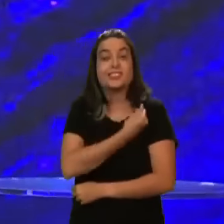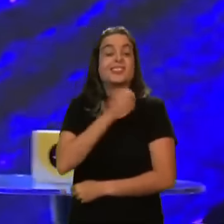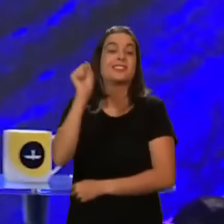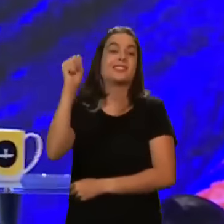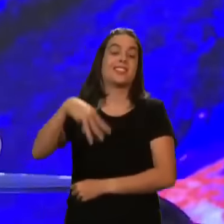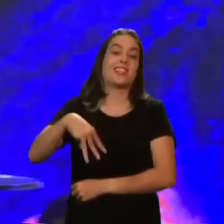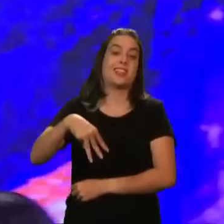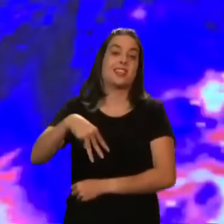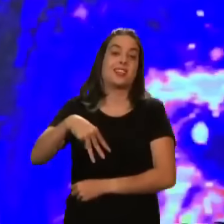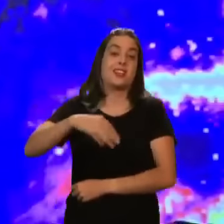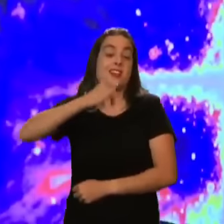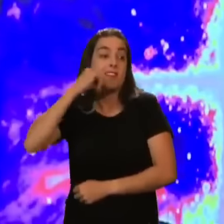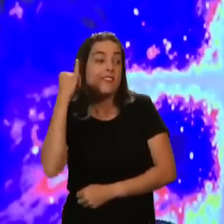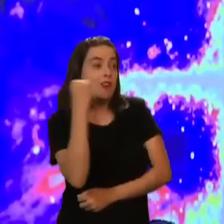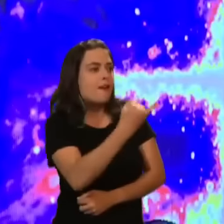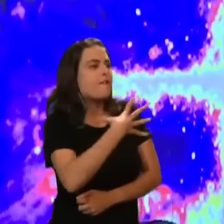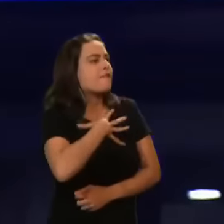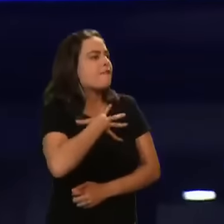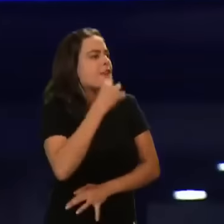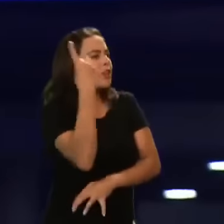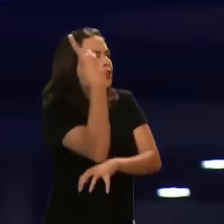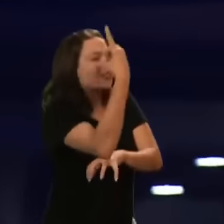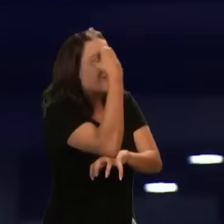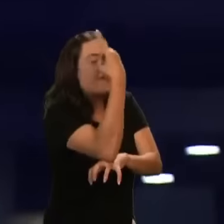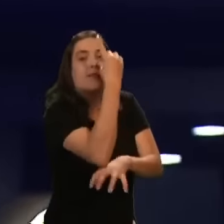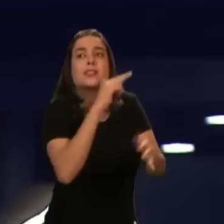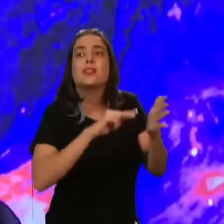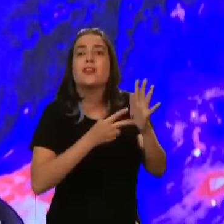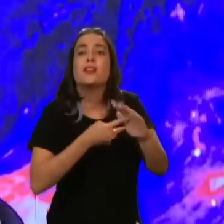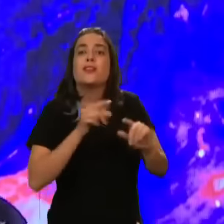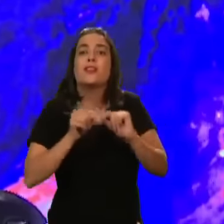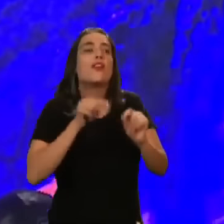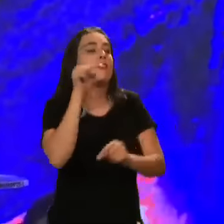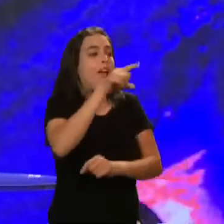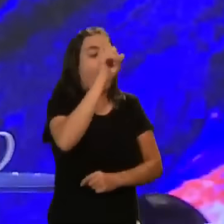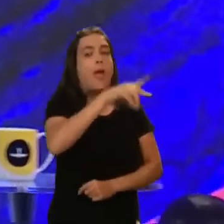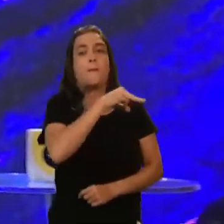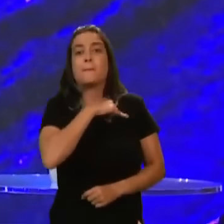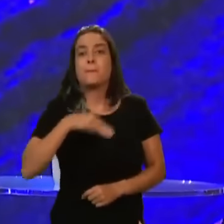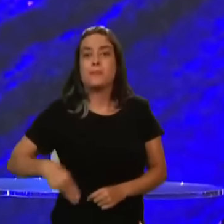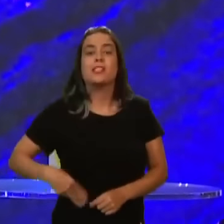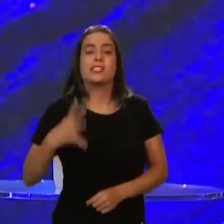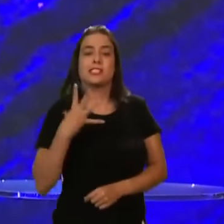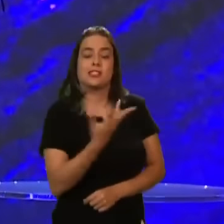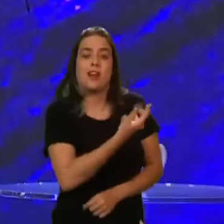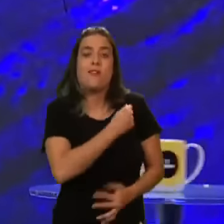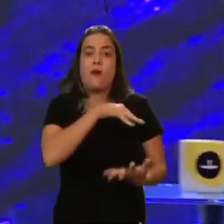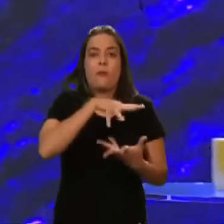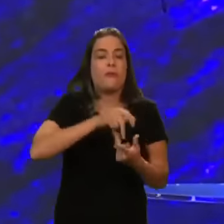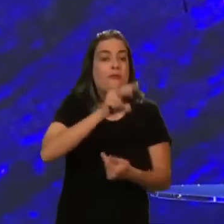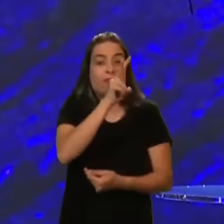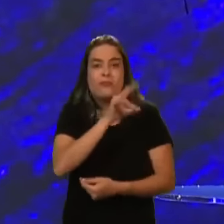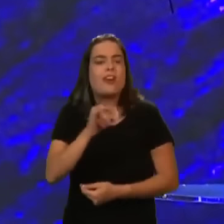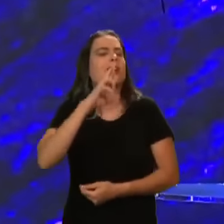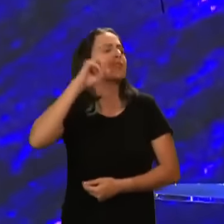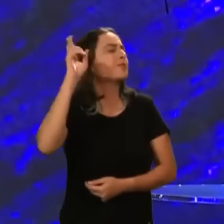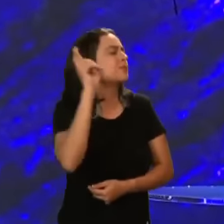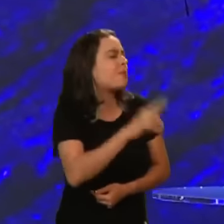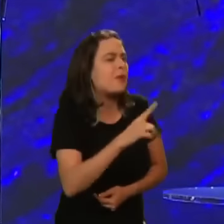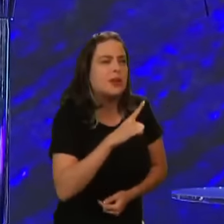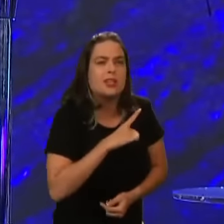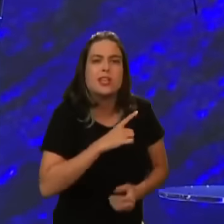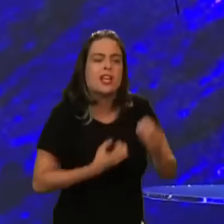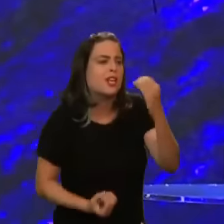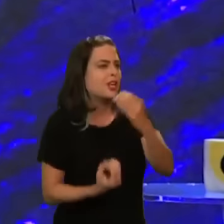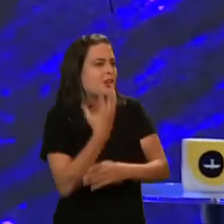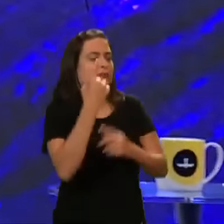eles diziam filho de Davi, eles estavam dizendo: o Senhor é o Messias, o Senhor é o Salvador do mundo. Só o Senhor tem resposta. O Senhor criou